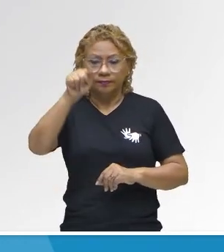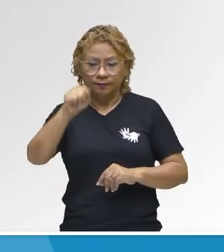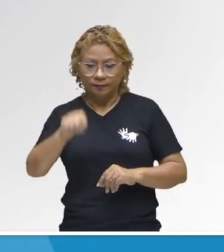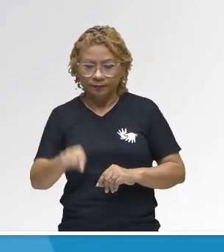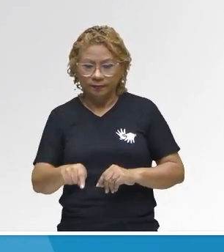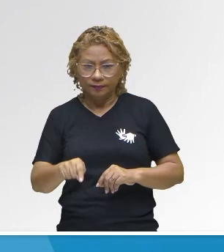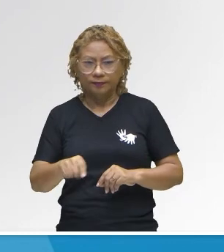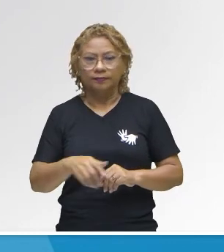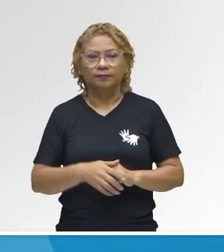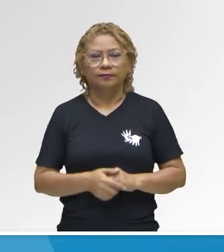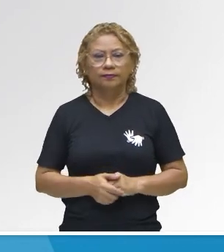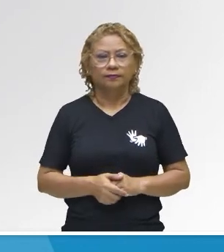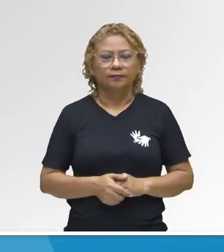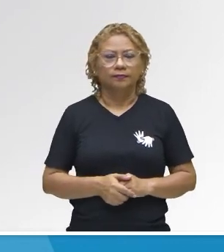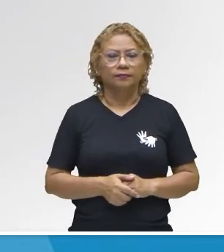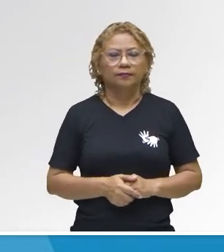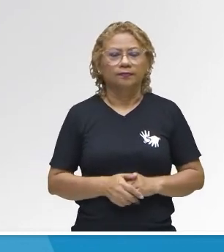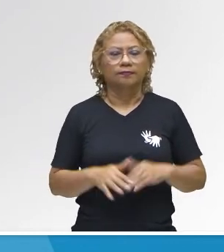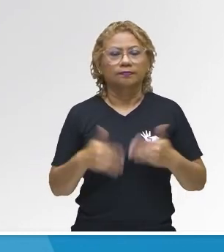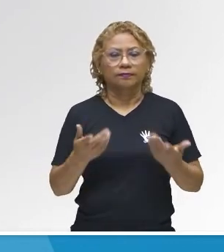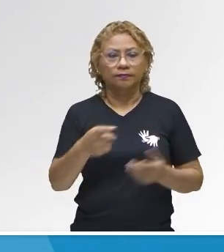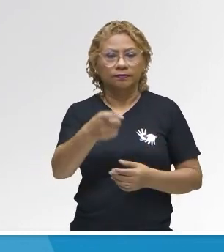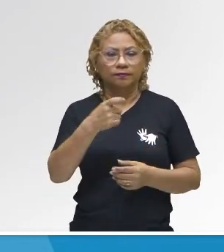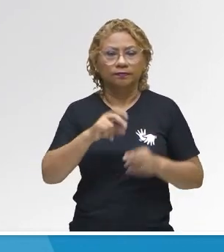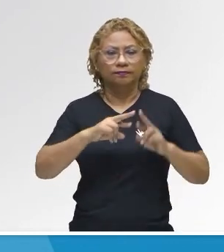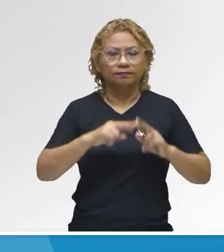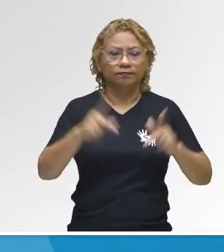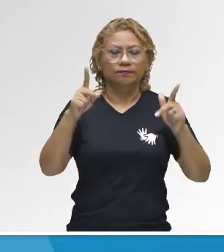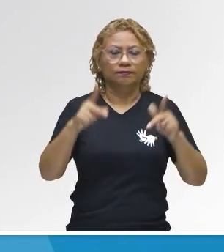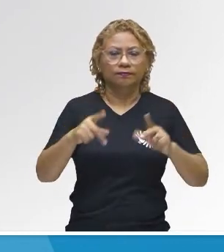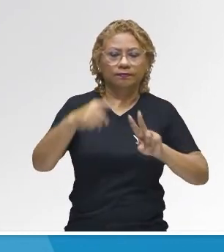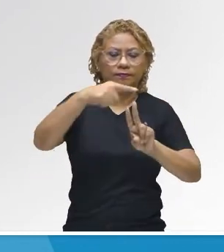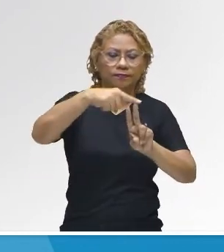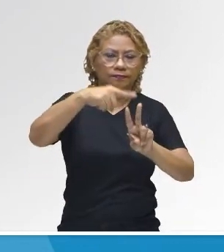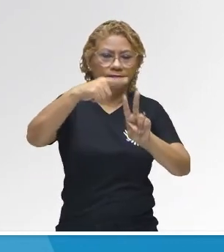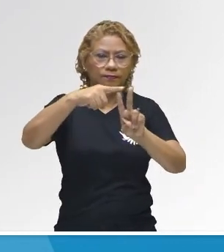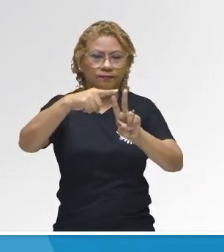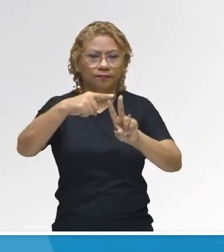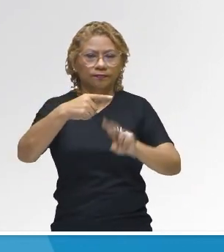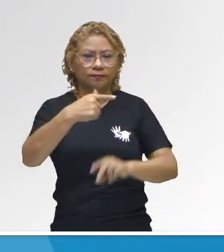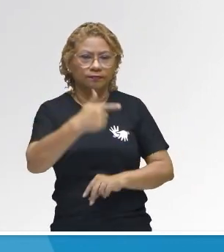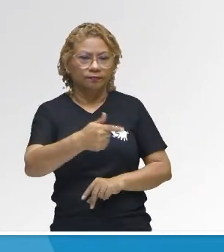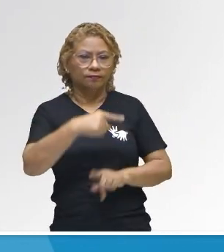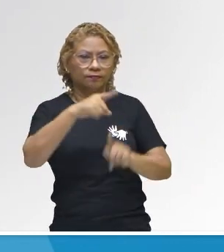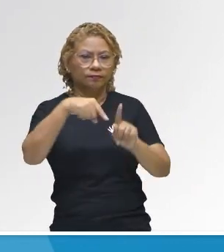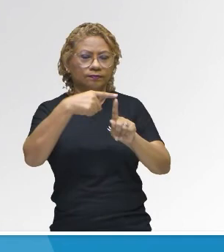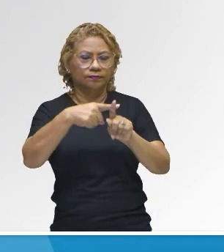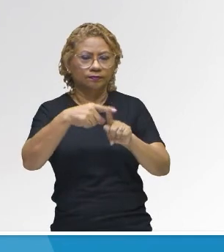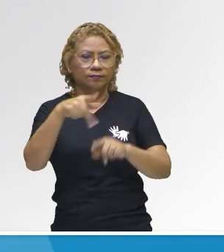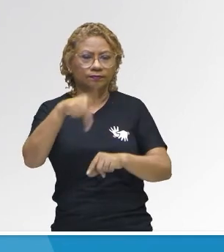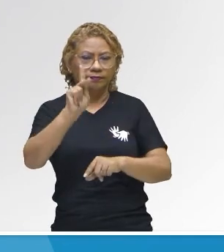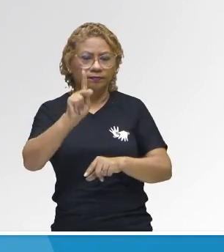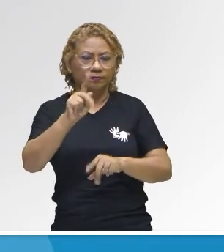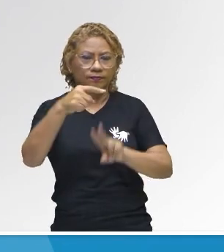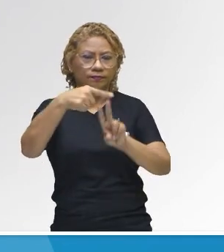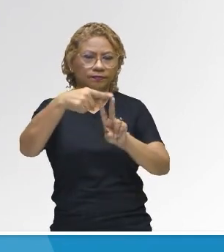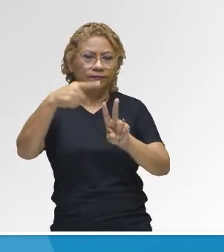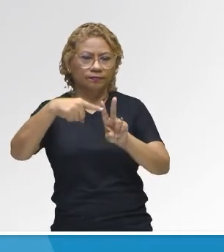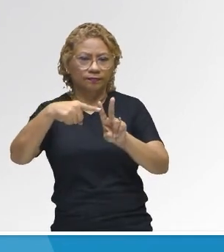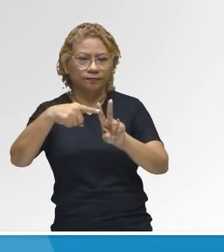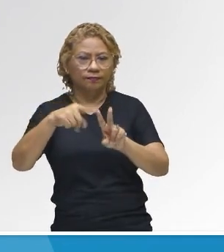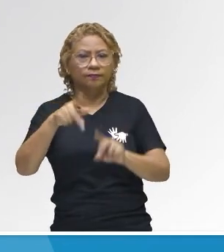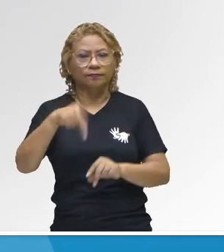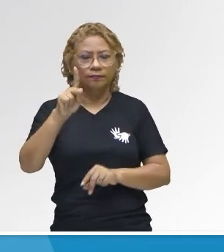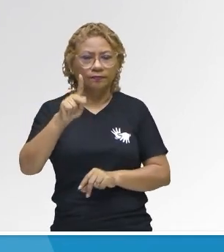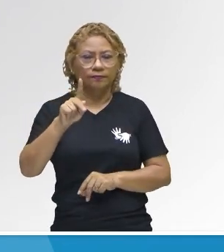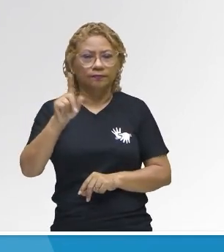que o x tem que ser diferente de π sobre 2 mais kπ, que é exatamente quando